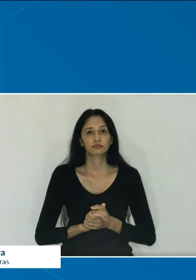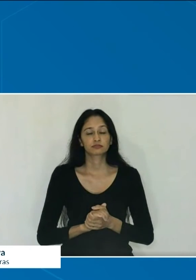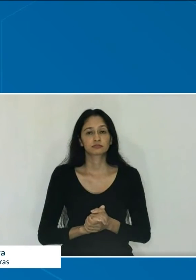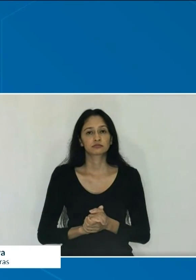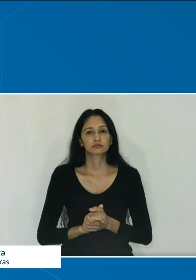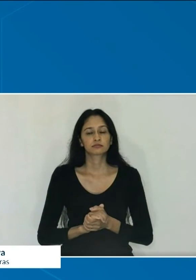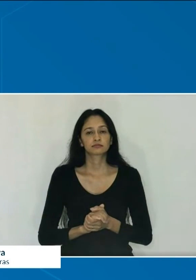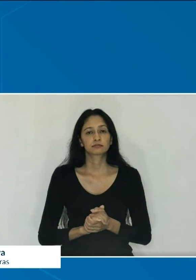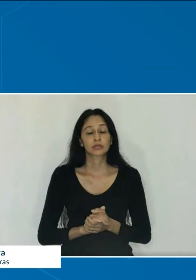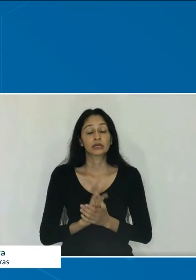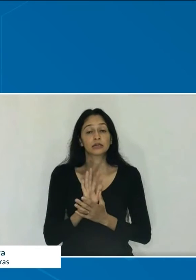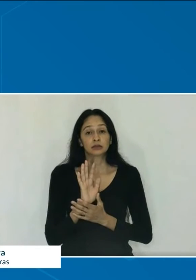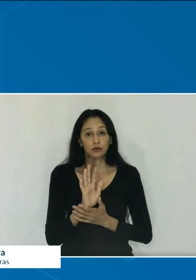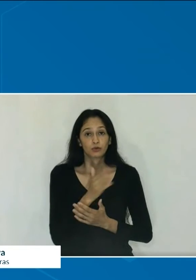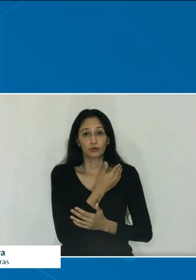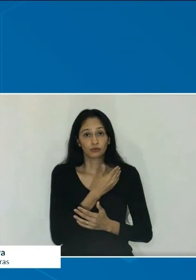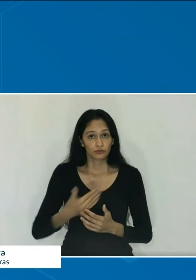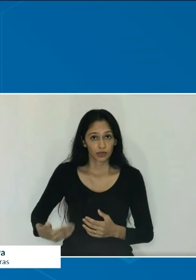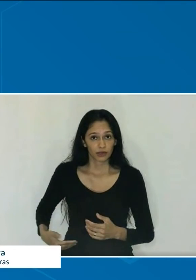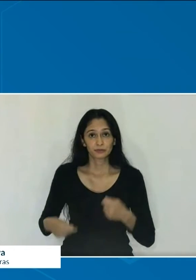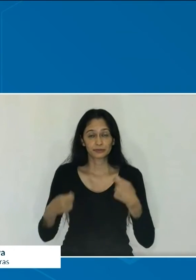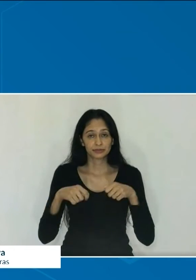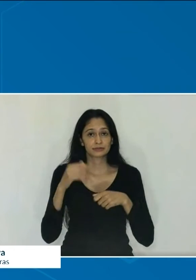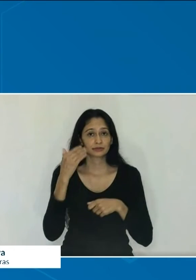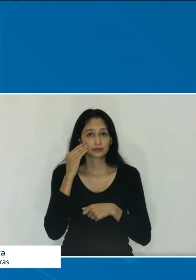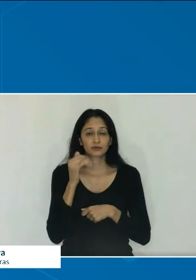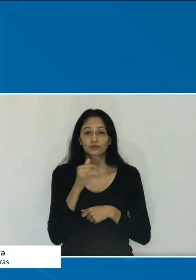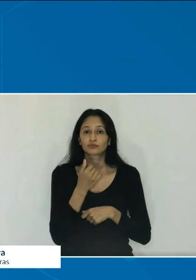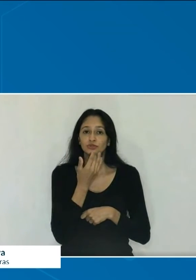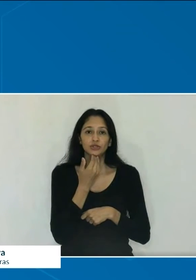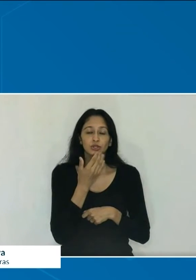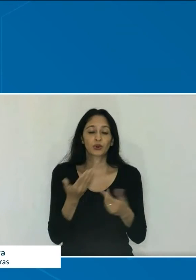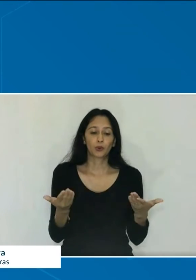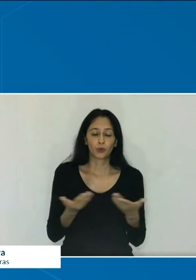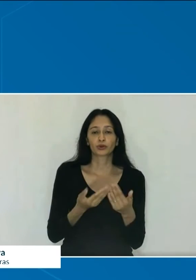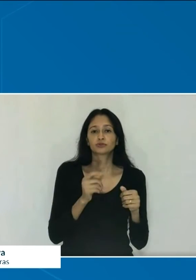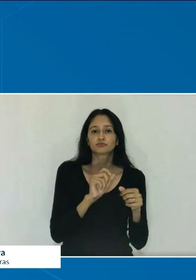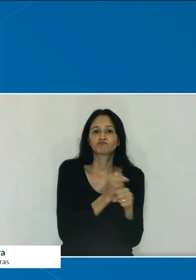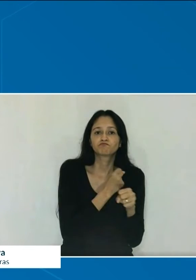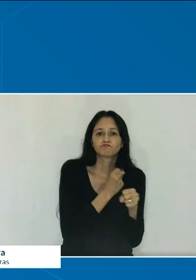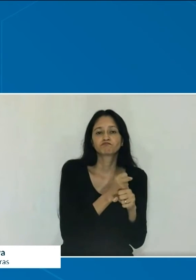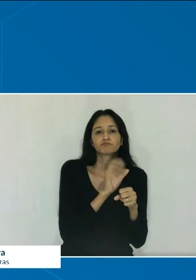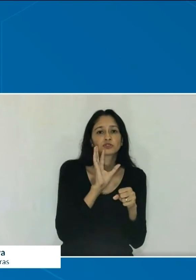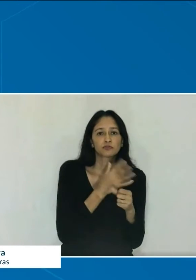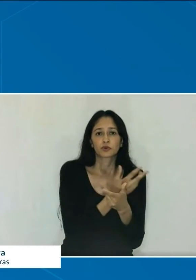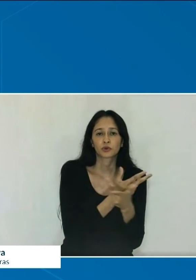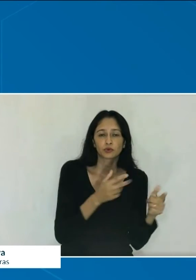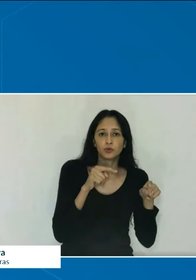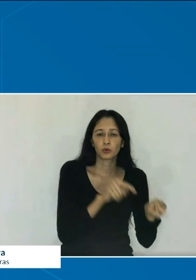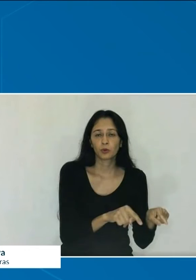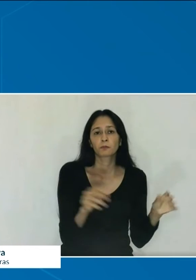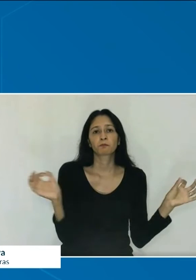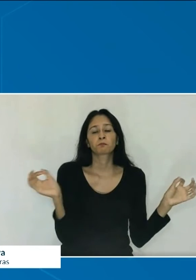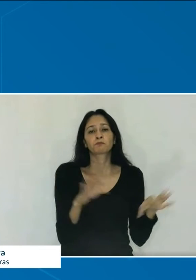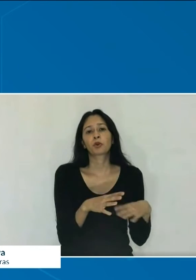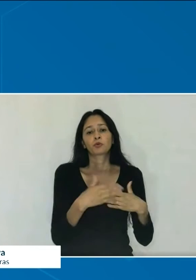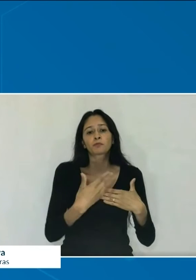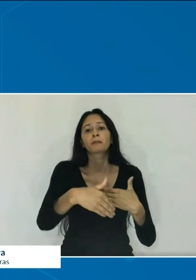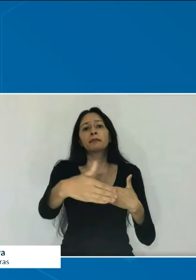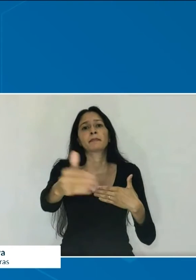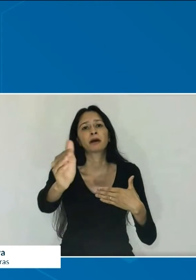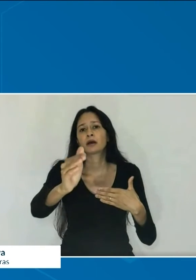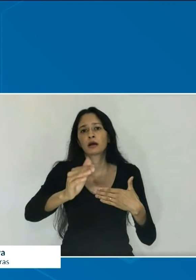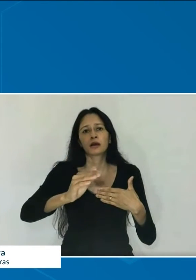Os governos, em especial, têm que entender que não adianta a gente construir, hoje em dia, alguma solução de infraestrutura e os problemas vão ser